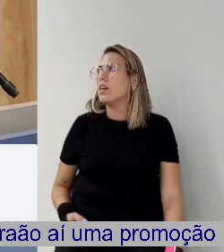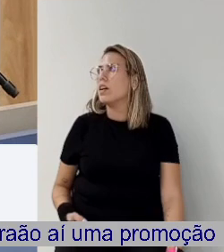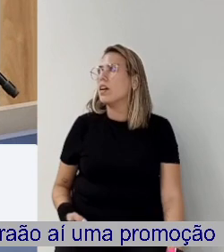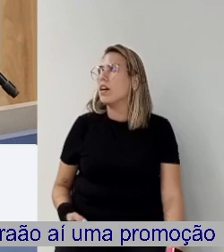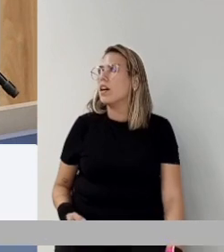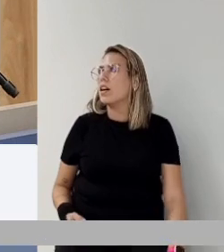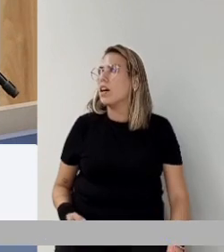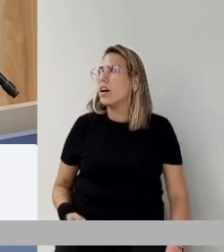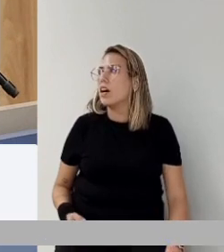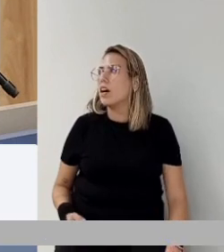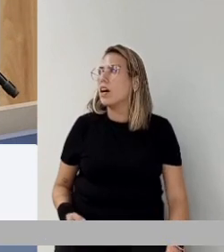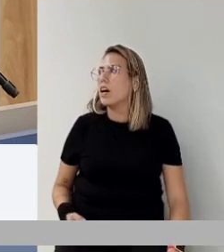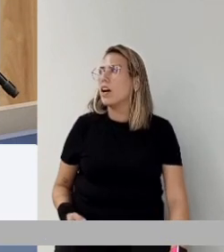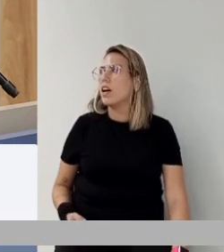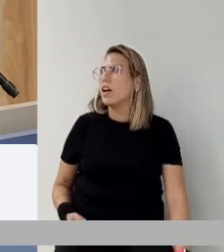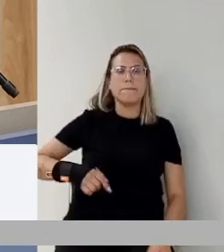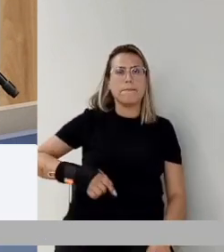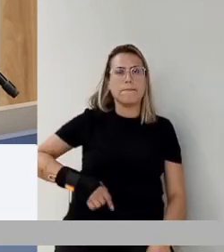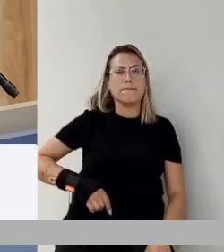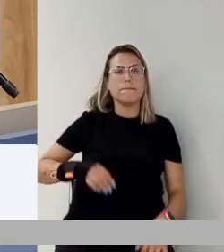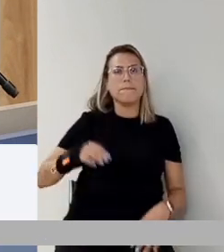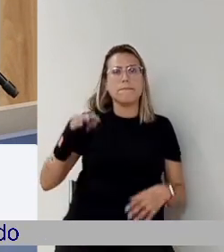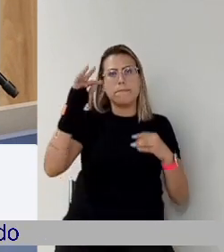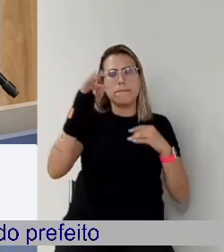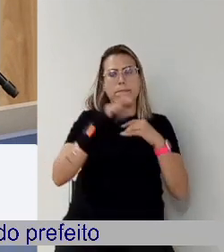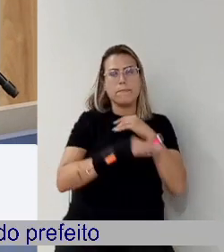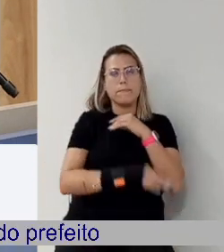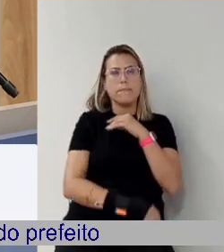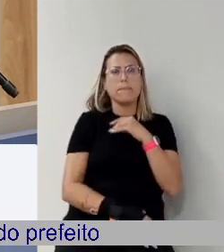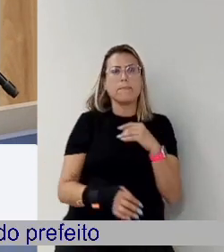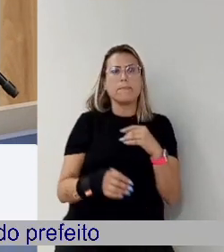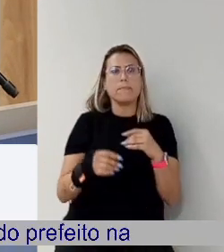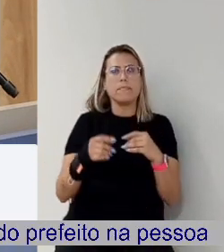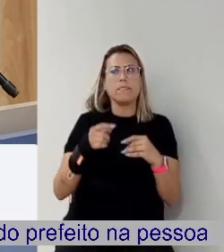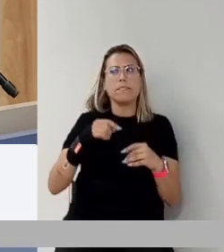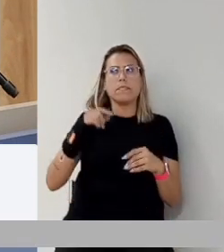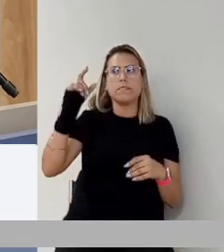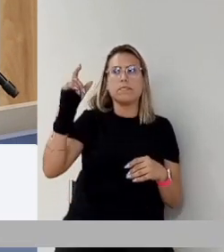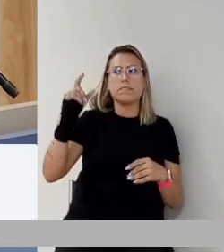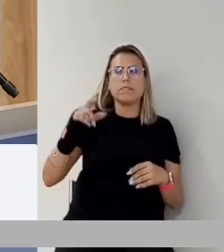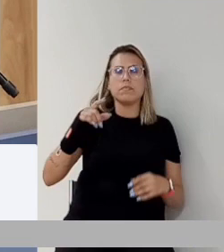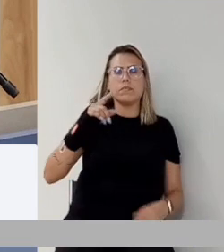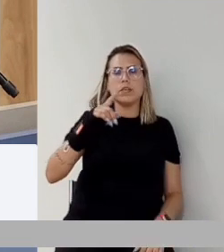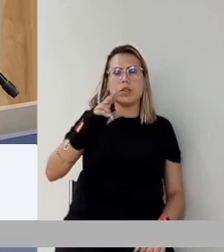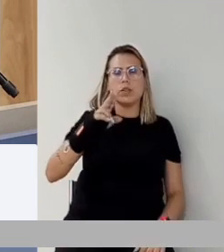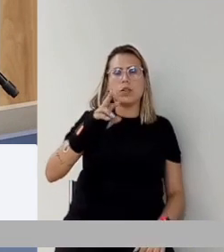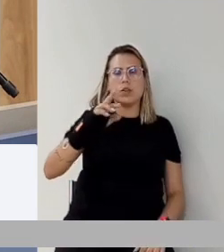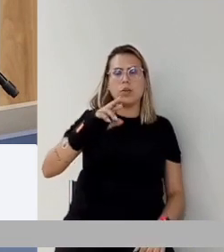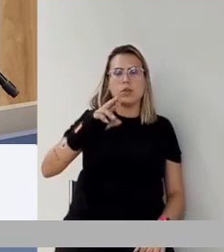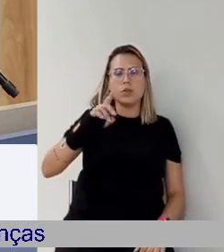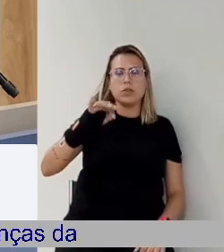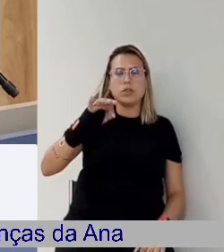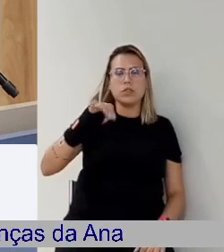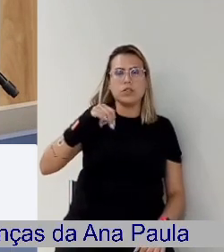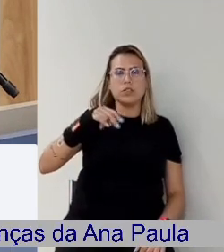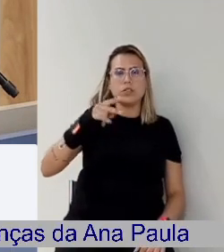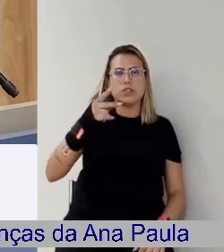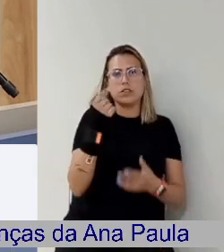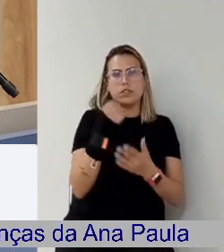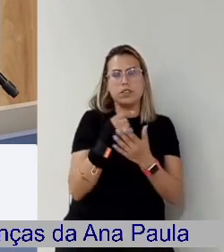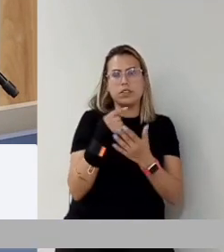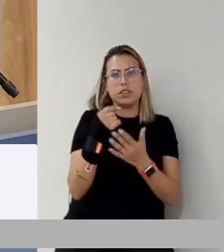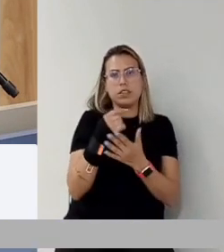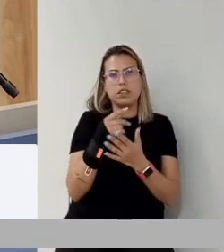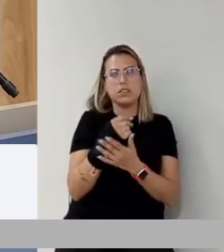iniciativa da secretaria de gabinete do prefeito na pessoa da Lurdinha da Secretaria de Finanças da Ana Paula Secretaria de